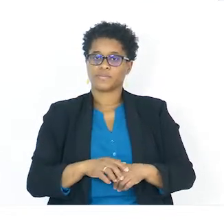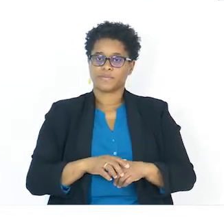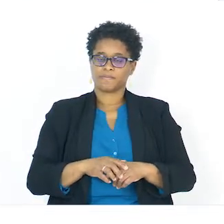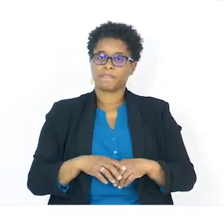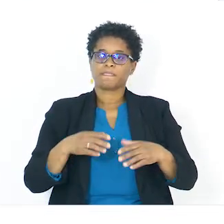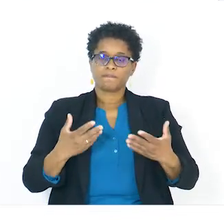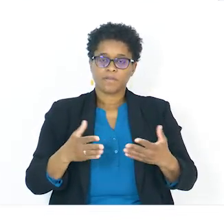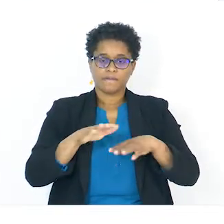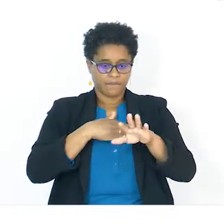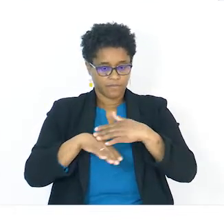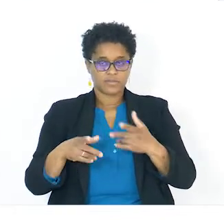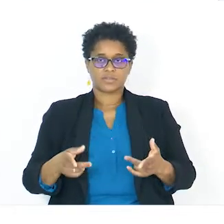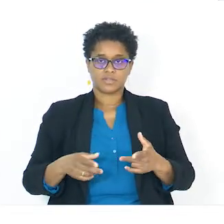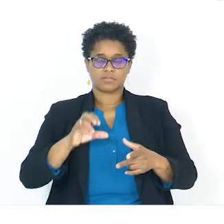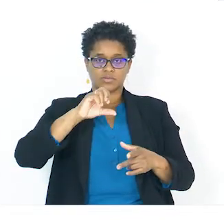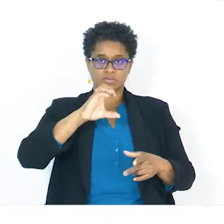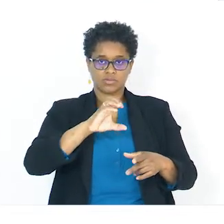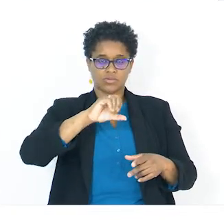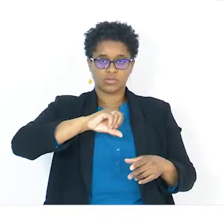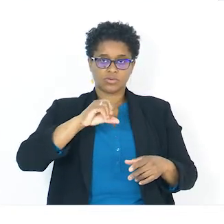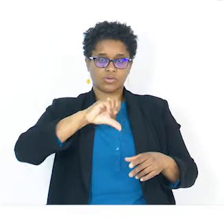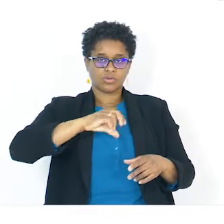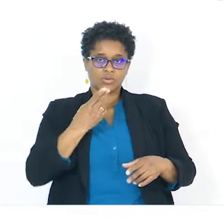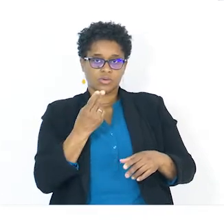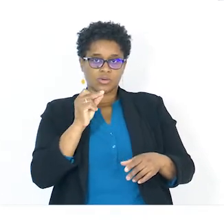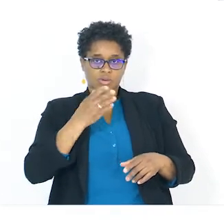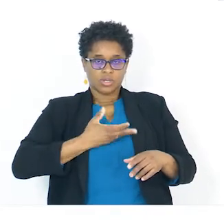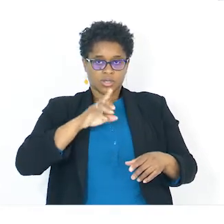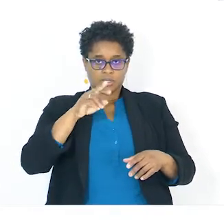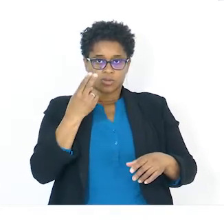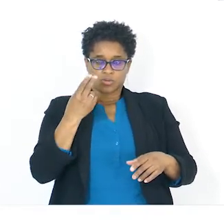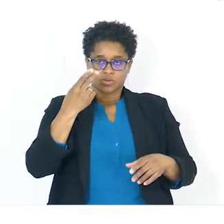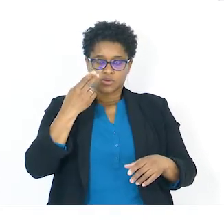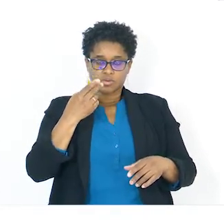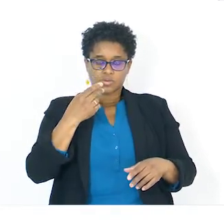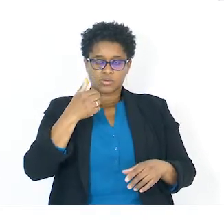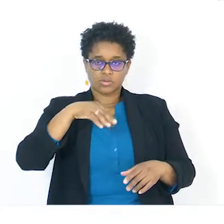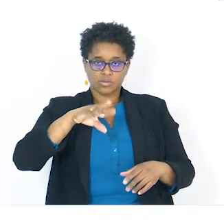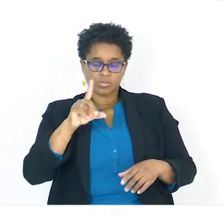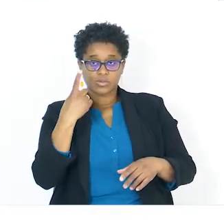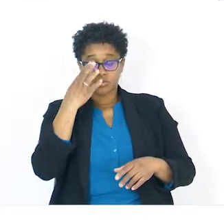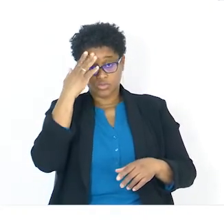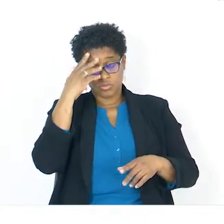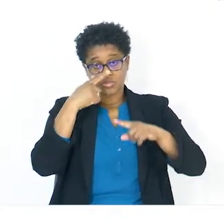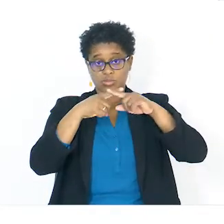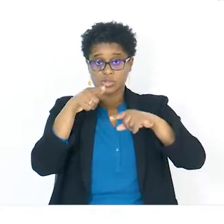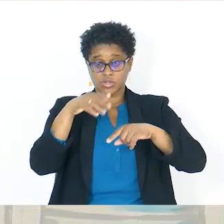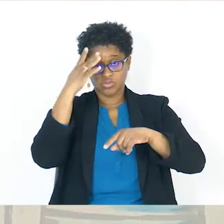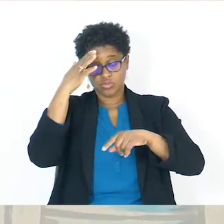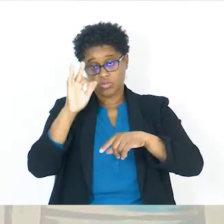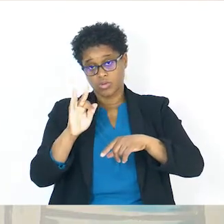8. Para calcular o quádruplo de um número, multiplica-se esse número por